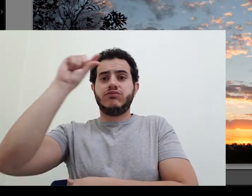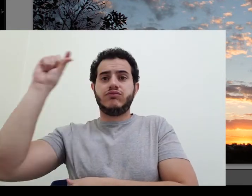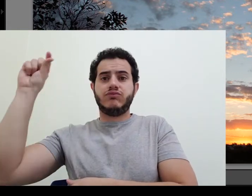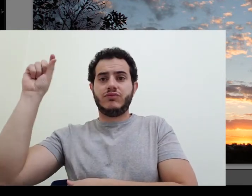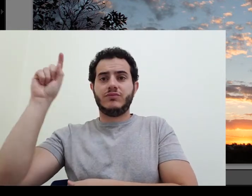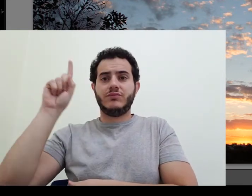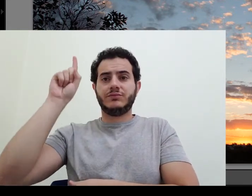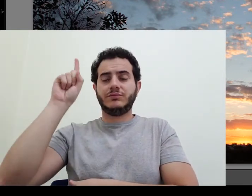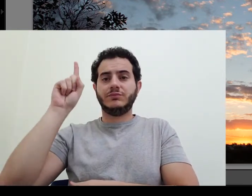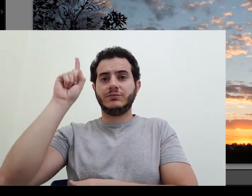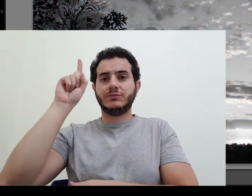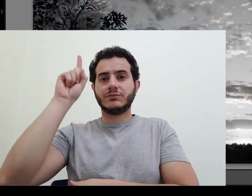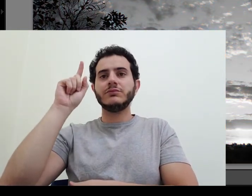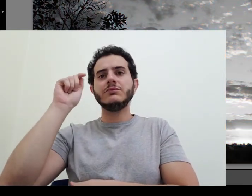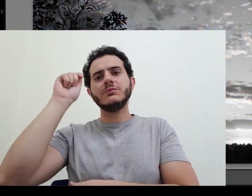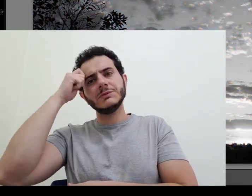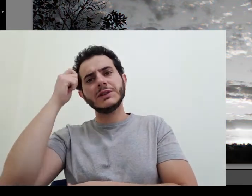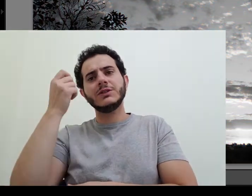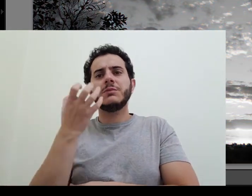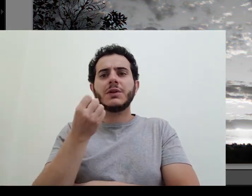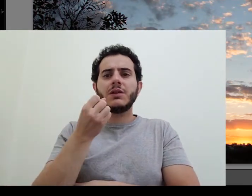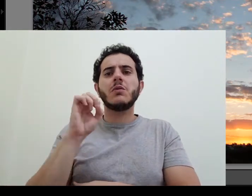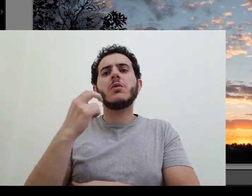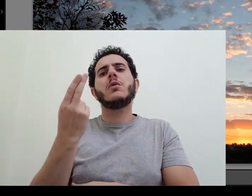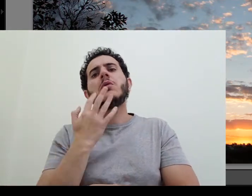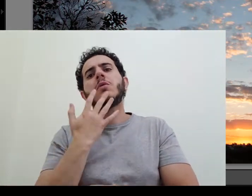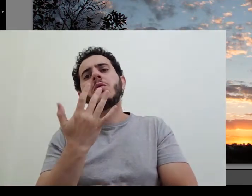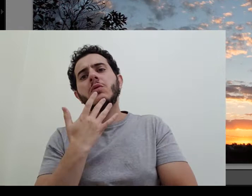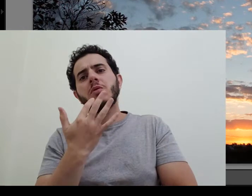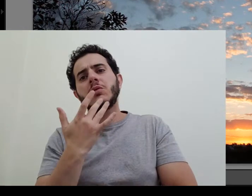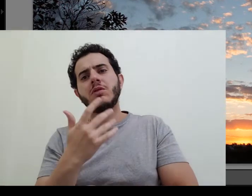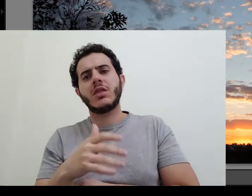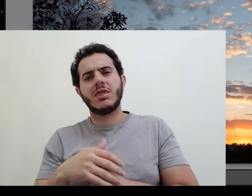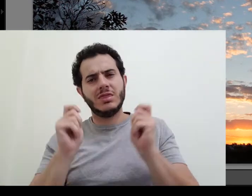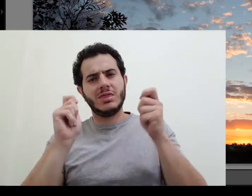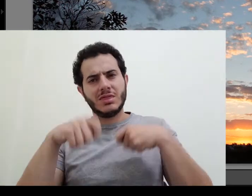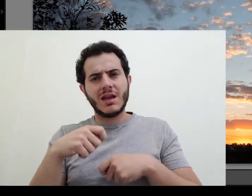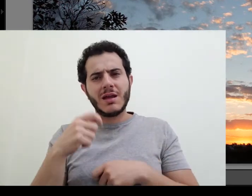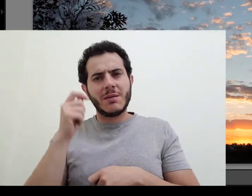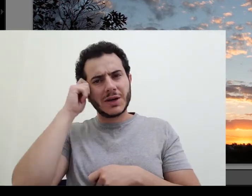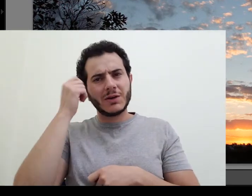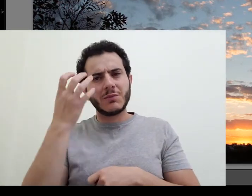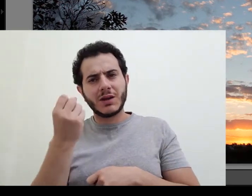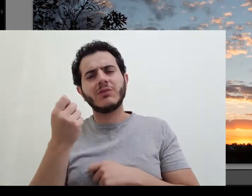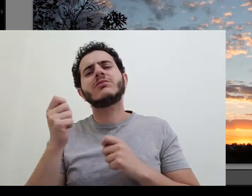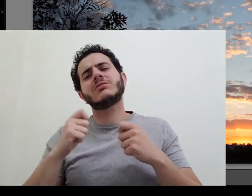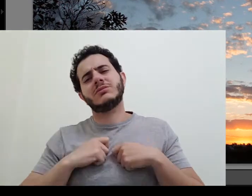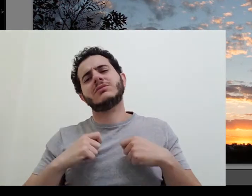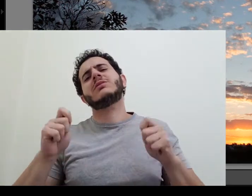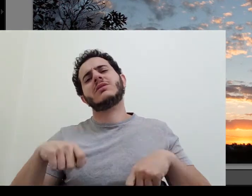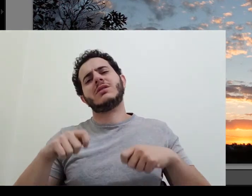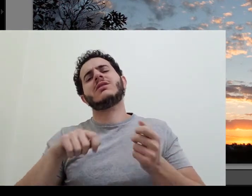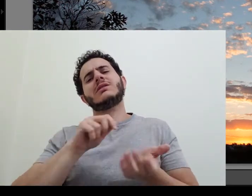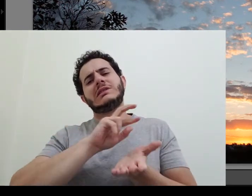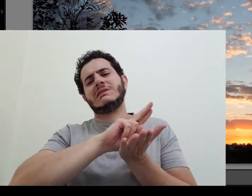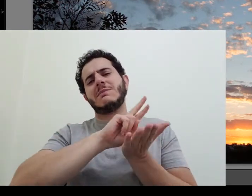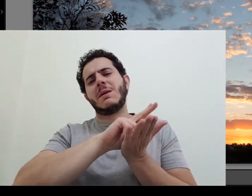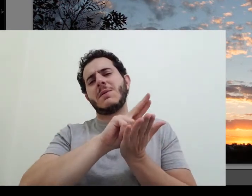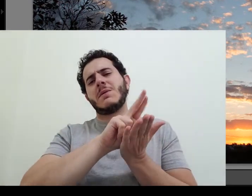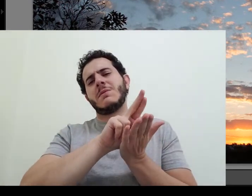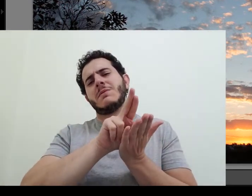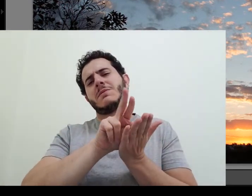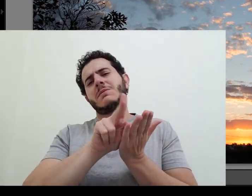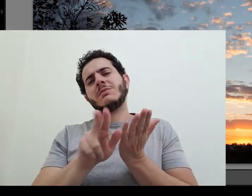tem o tratamento, que é se você escolher se vai querer em preto e branco ou em cor. Dá para fazer preto e branco de diversas formas, você pode fazer por aqui ou